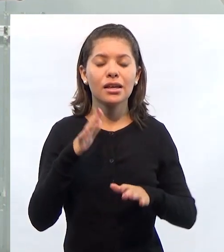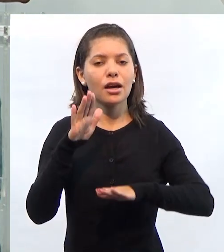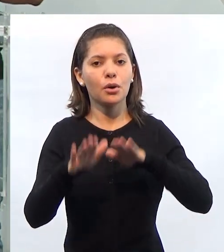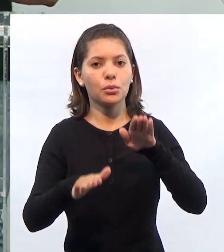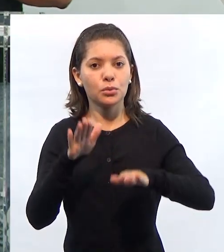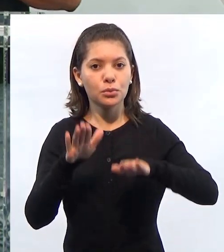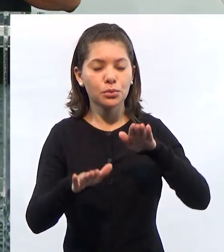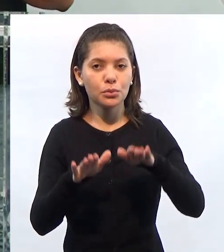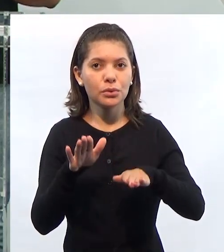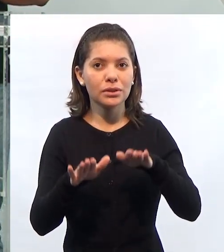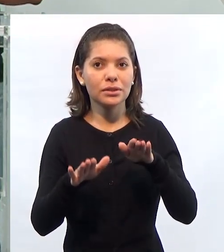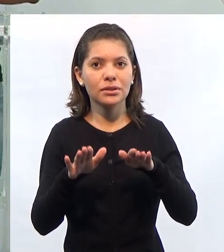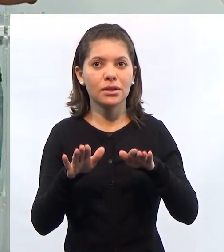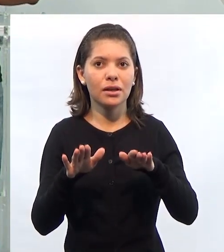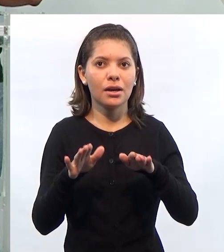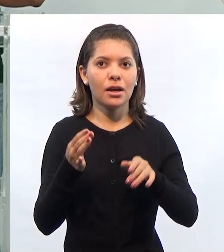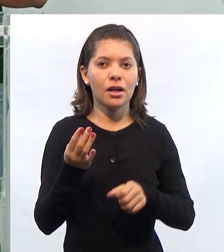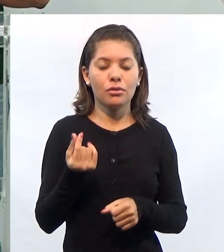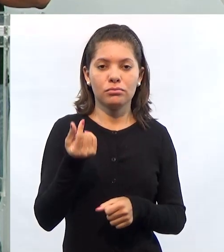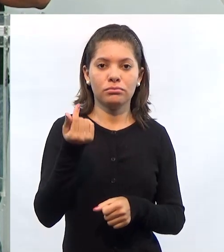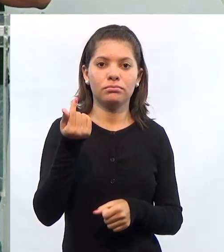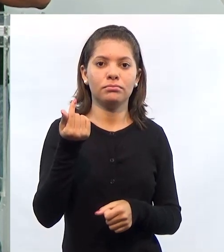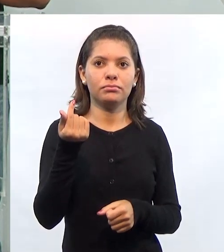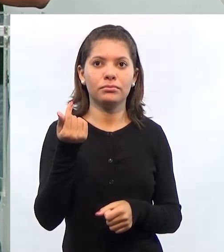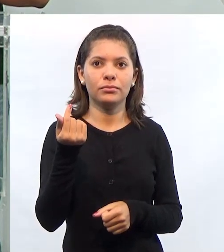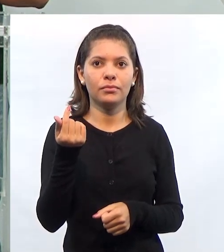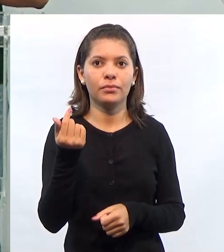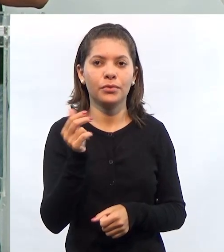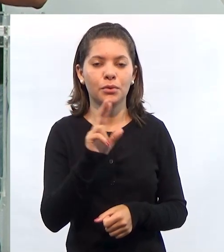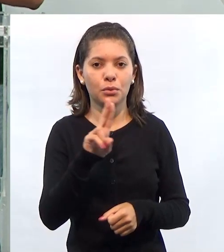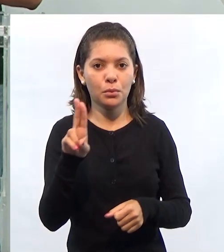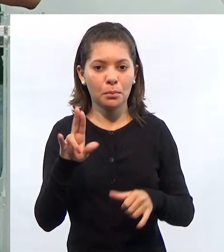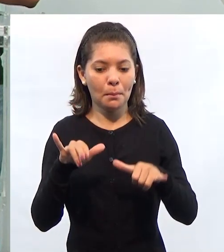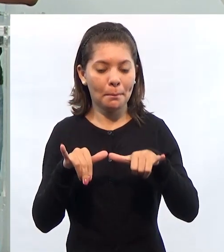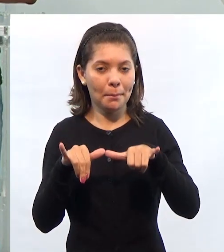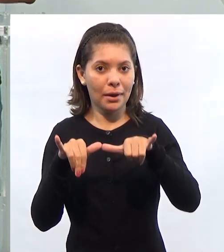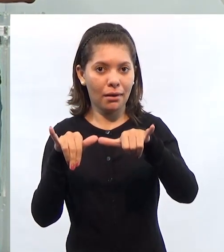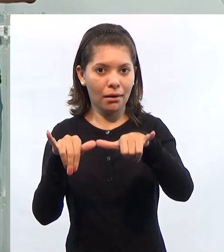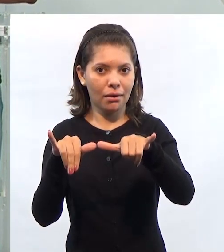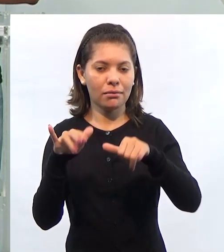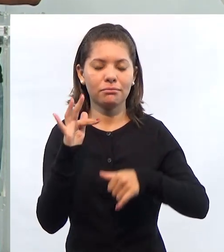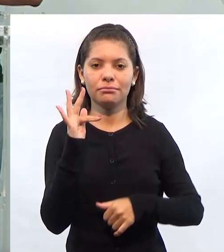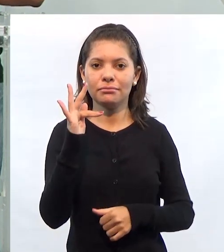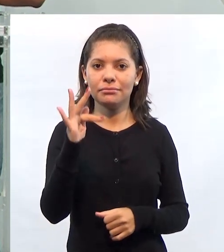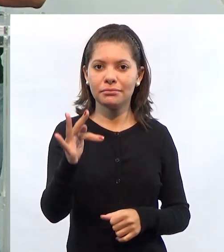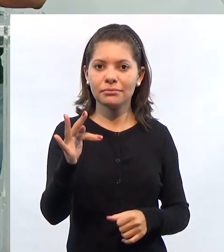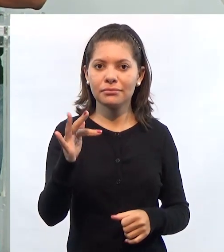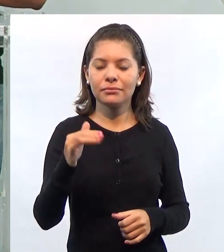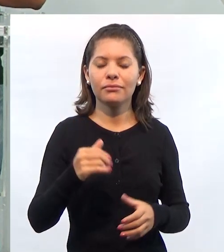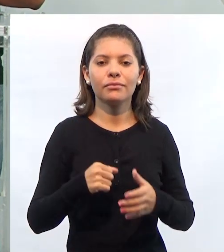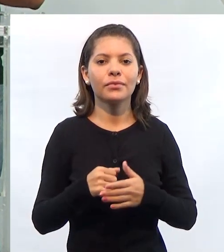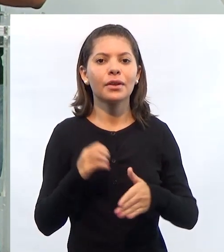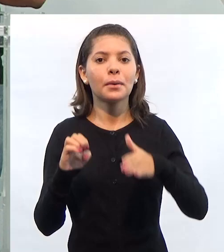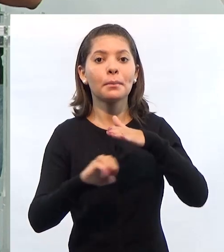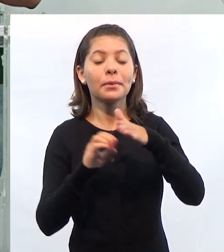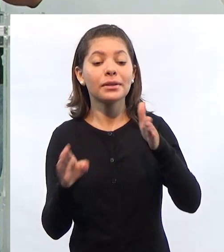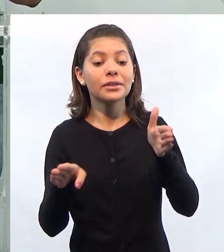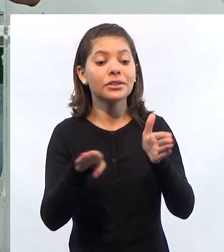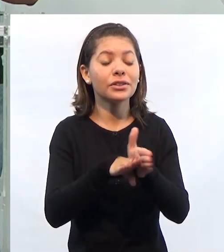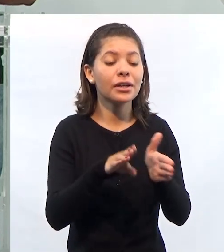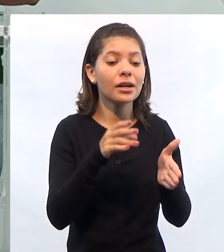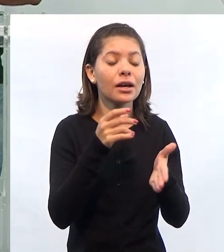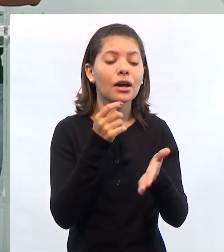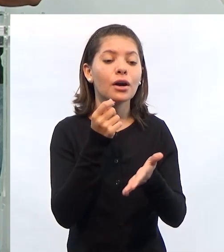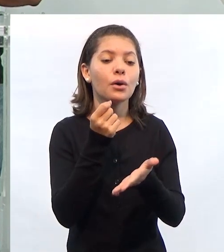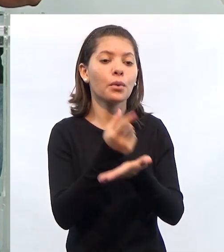alguns mecanismos financeiros que se chama mercado de futuros, em que uma empresa pode chegar lá e comprar